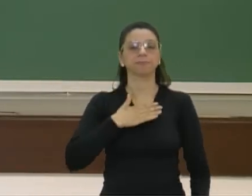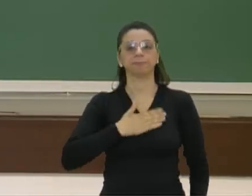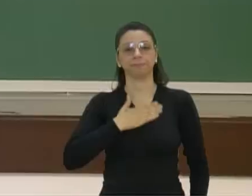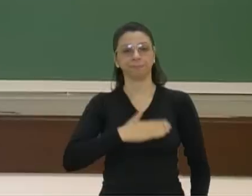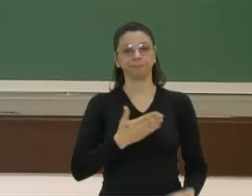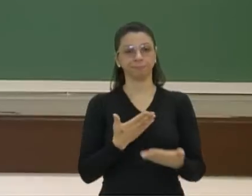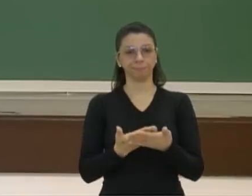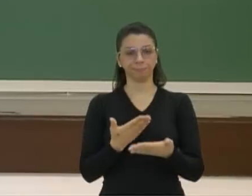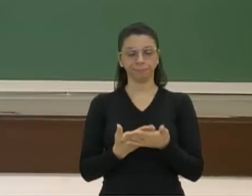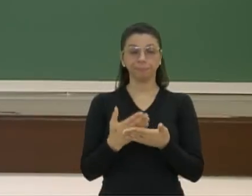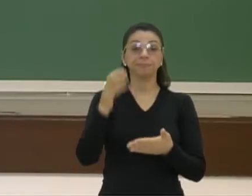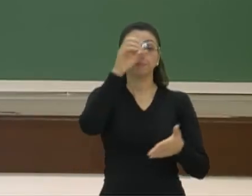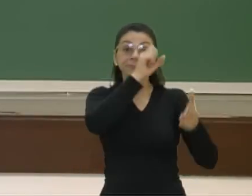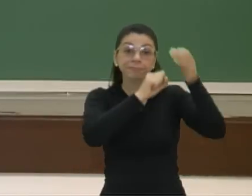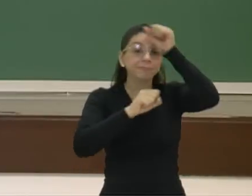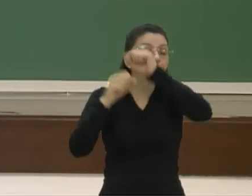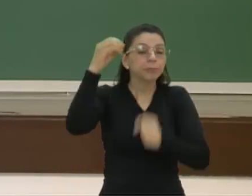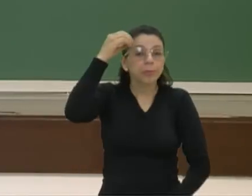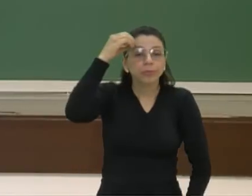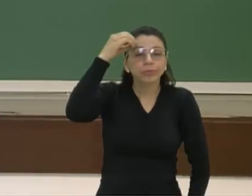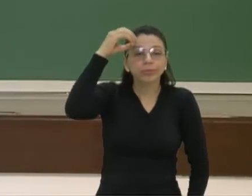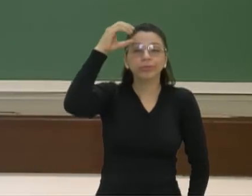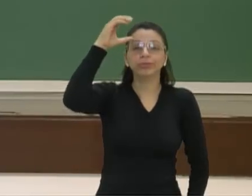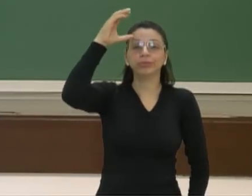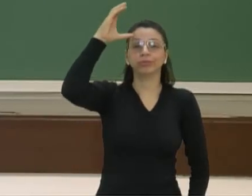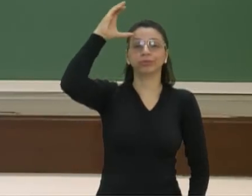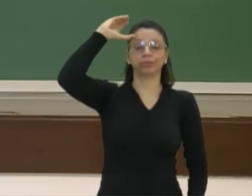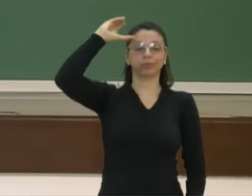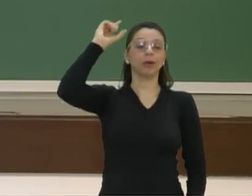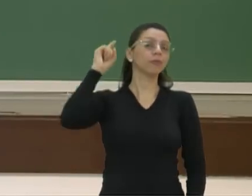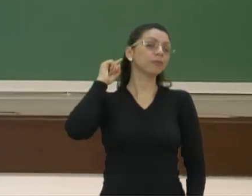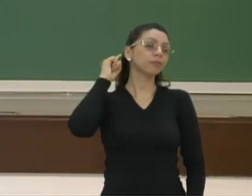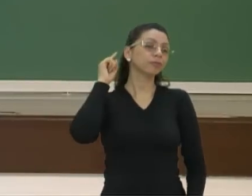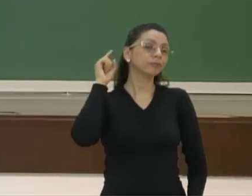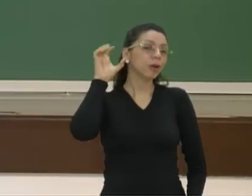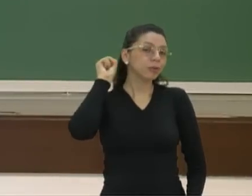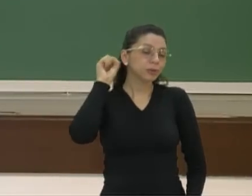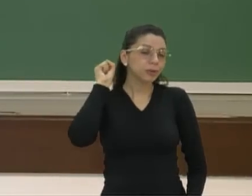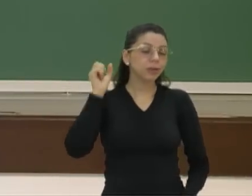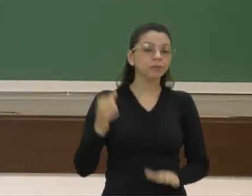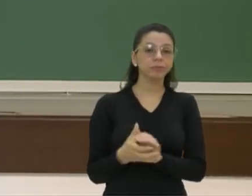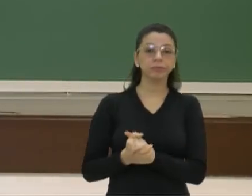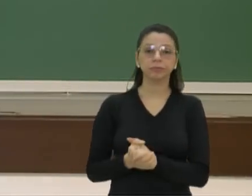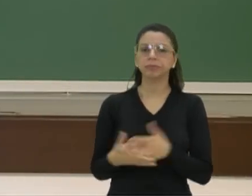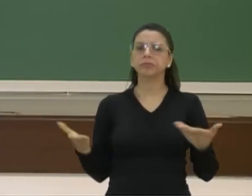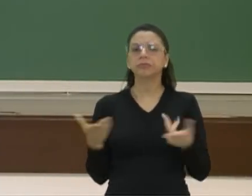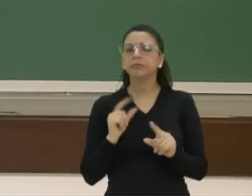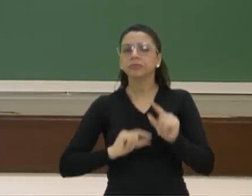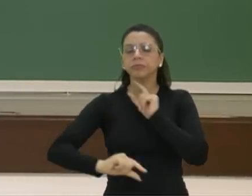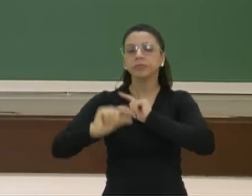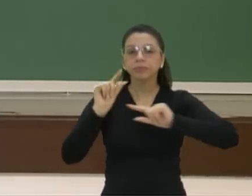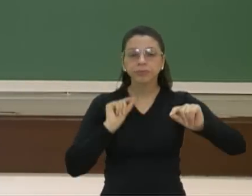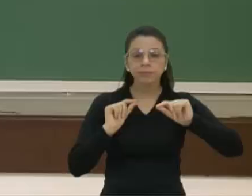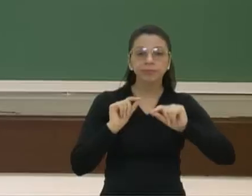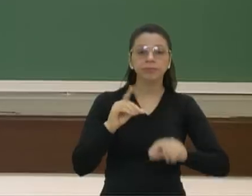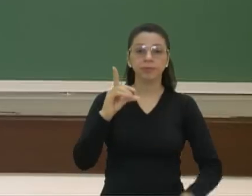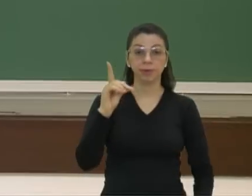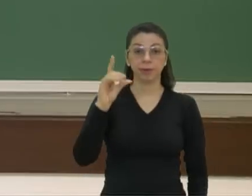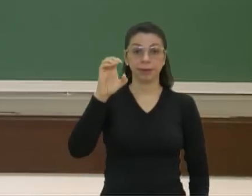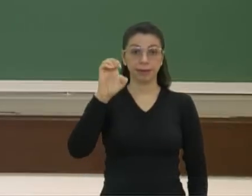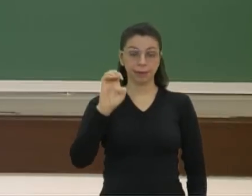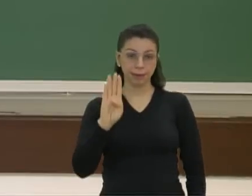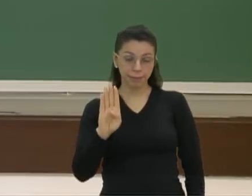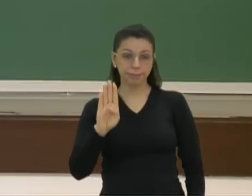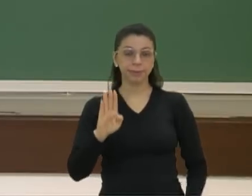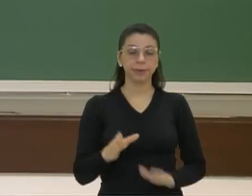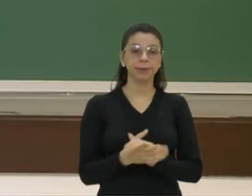de hoje, aprendido muito mais coisas sobre a audição. E o que nós falamos hoje? Nós falamos do decibel, né, que